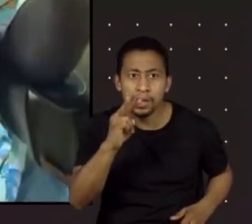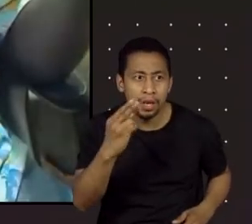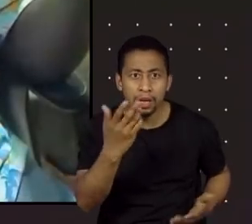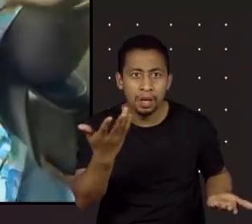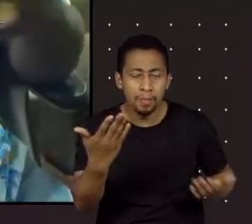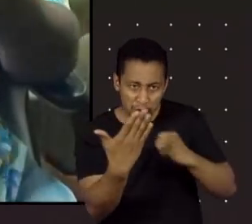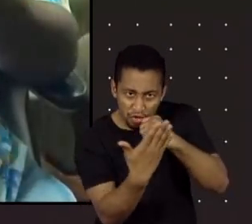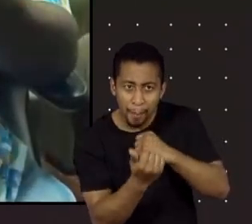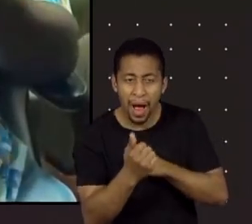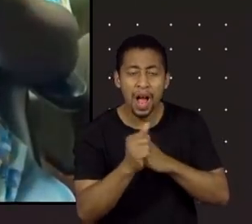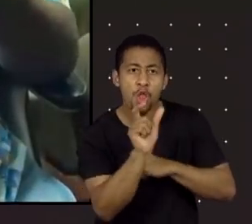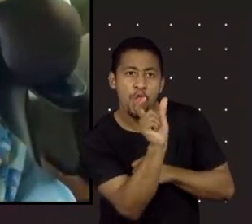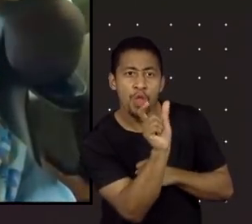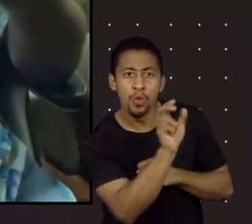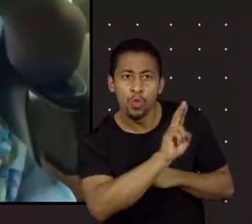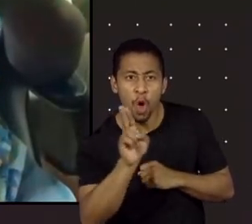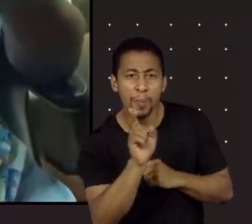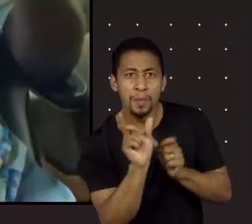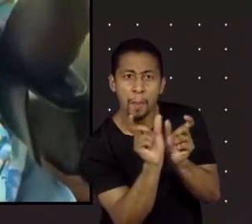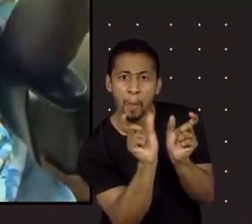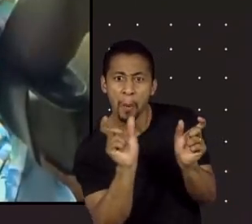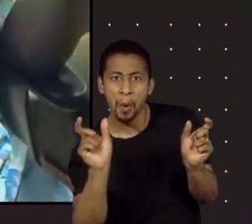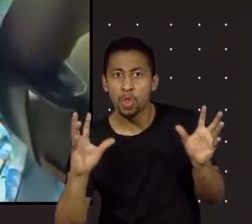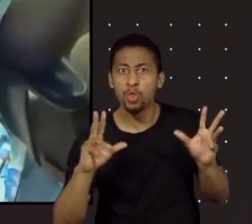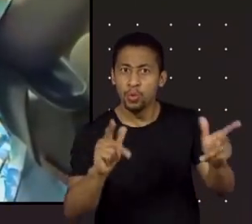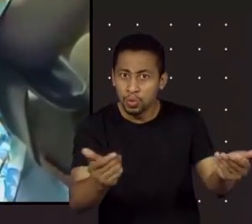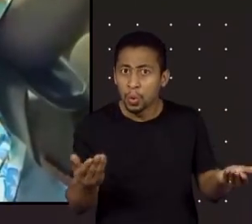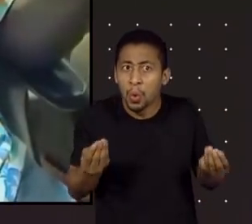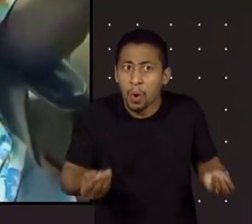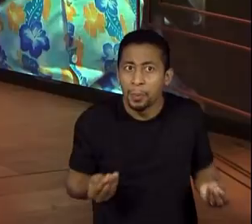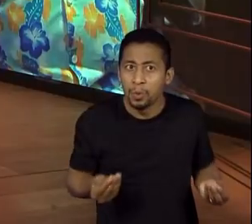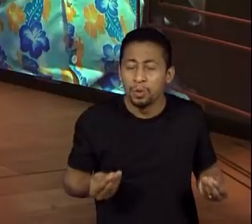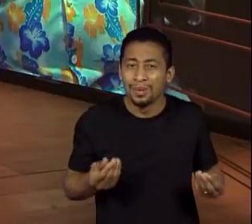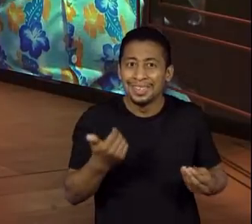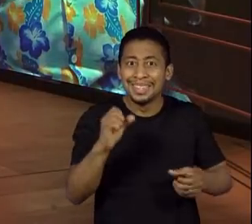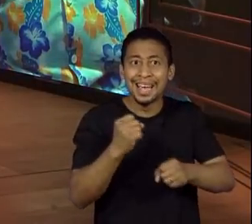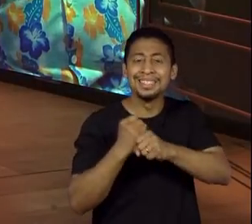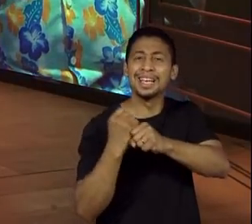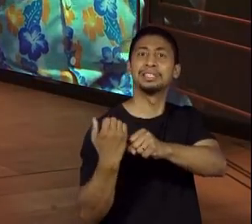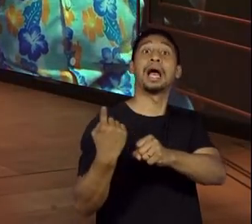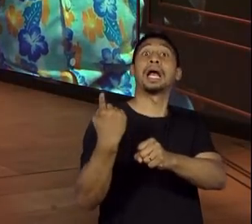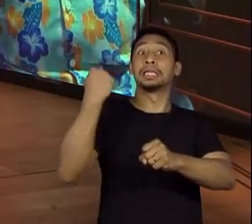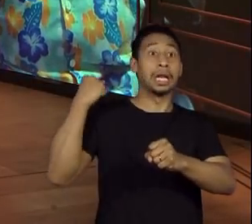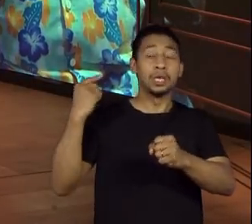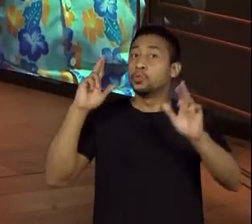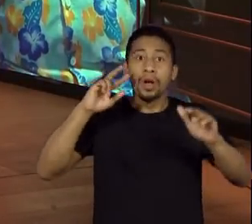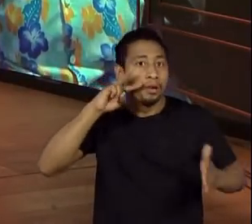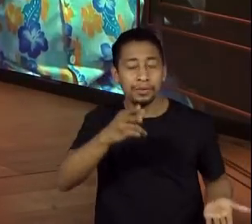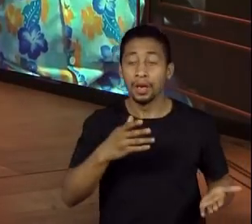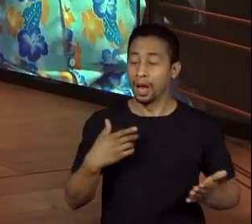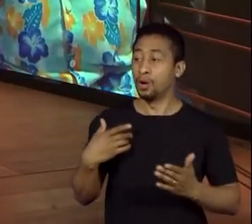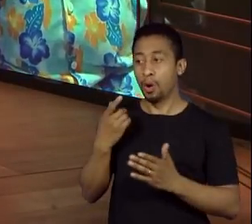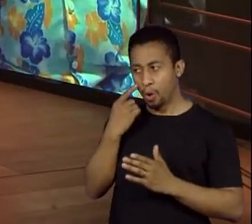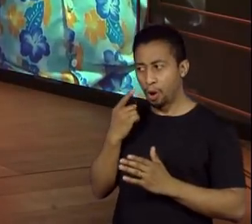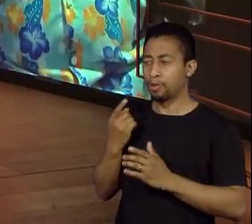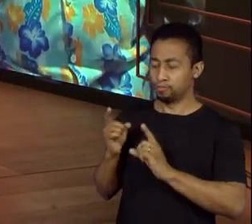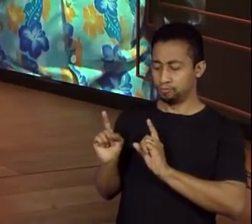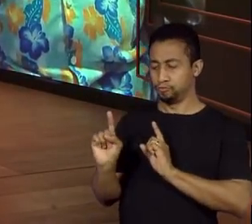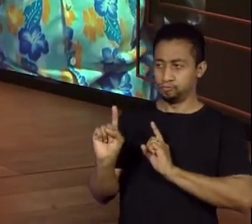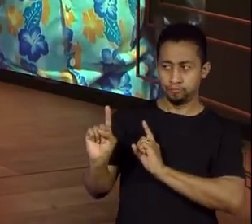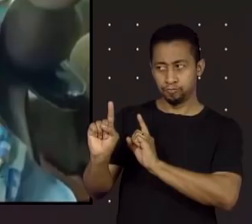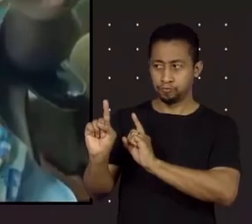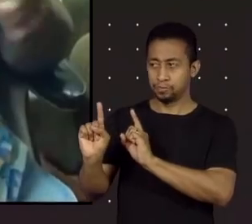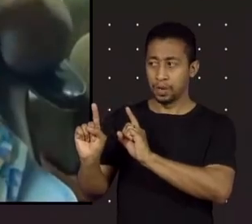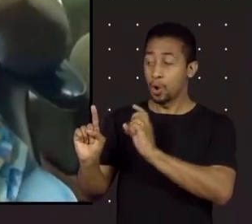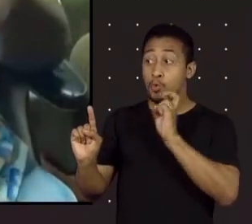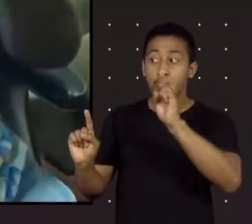Quase uns 10 anos eu não ouvi esse nome. Aí fiquei assim, ele disse, vai andando na frente, não faça escândalo. E eu